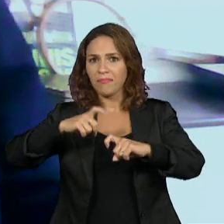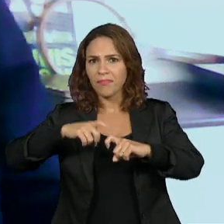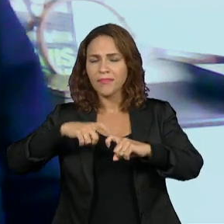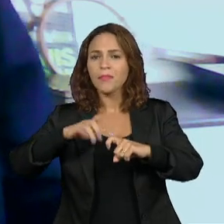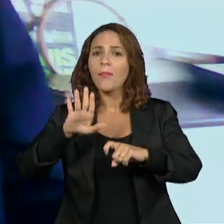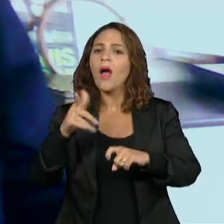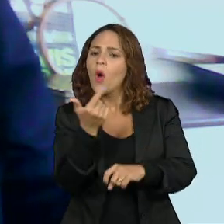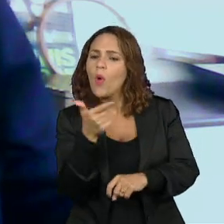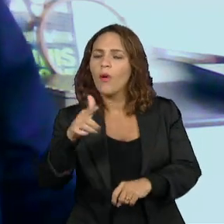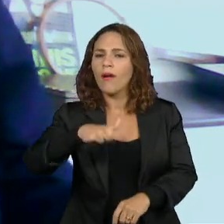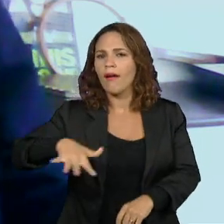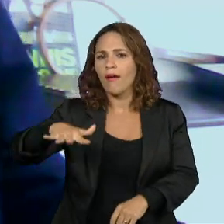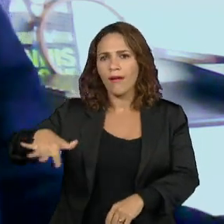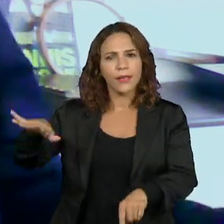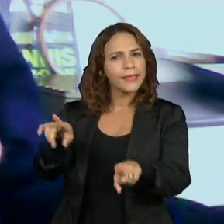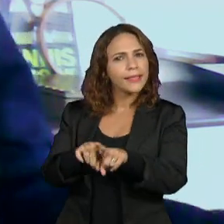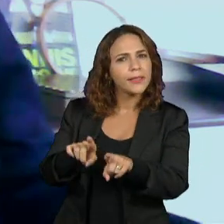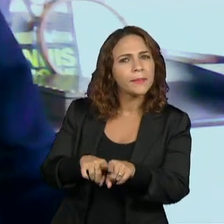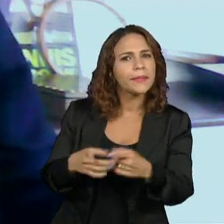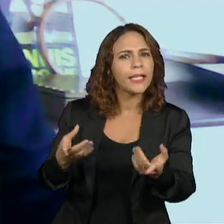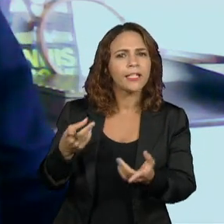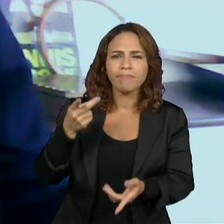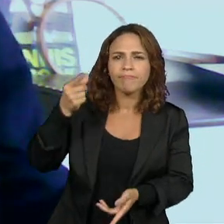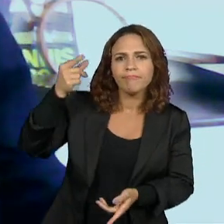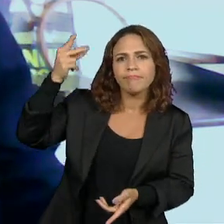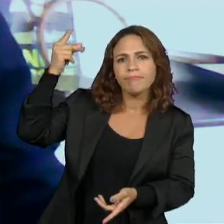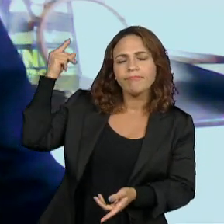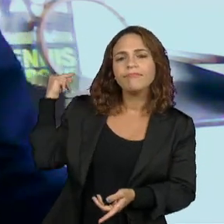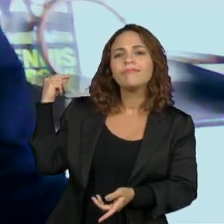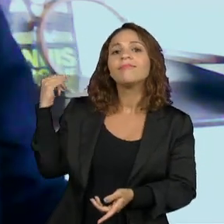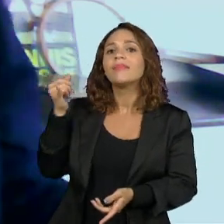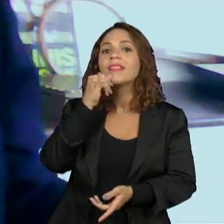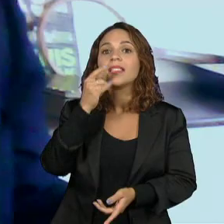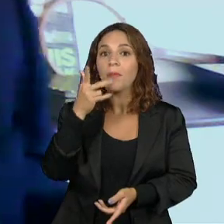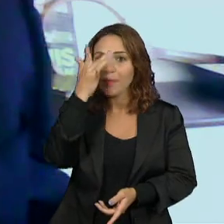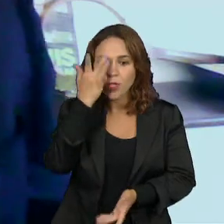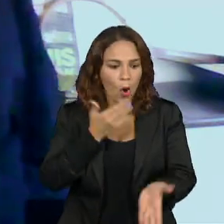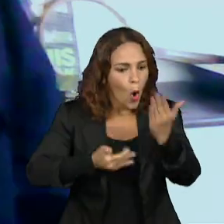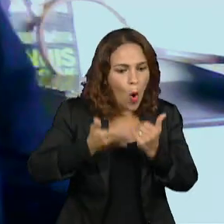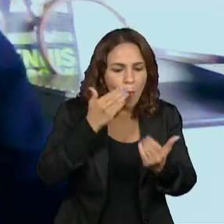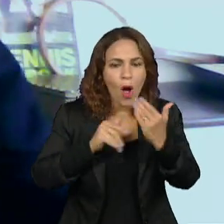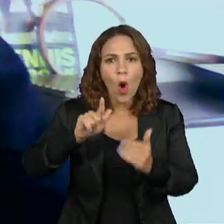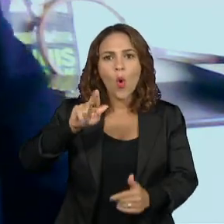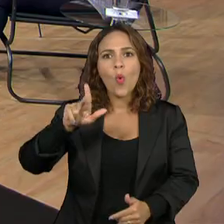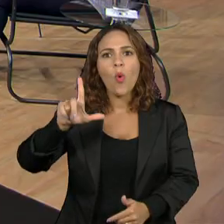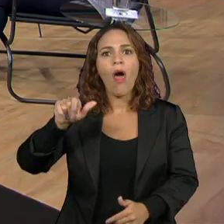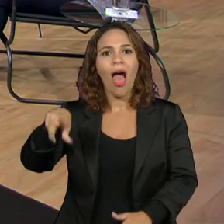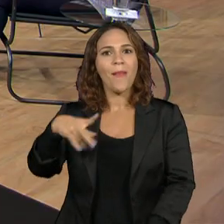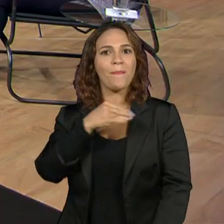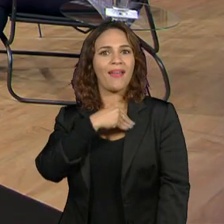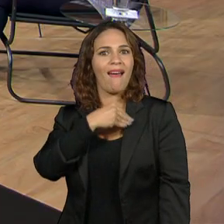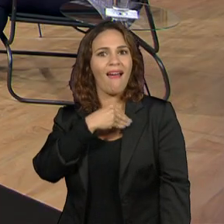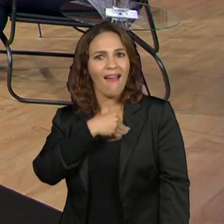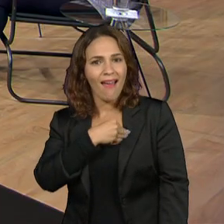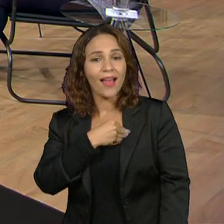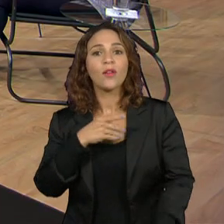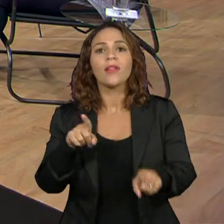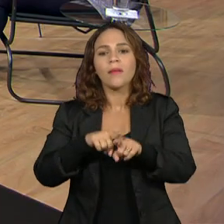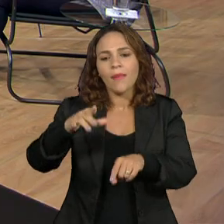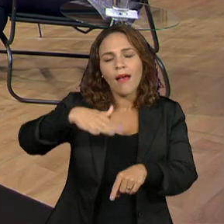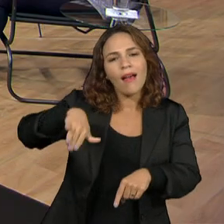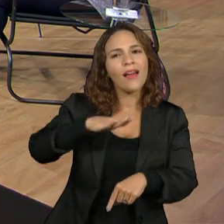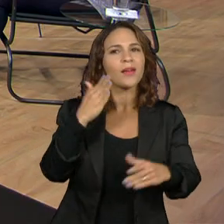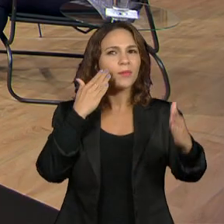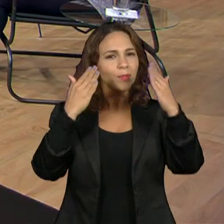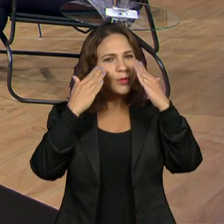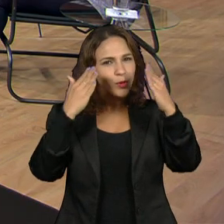ir para coisas mais além, você tem a gula como um pecado capital. Na psicologia,